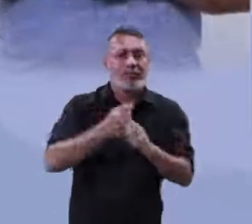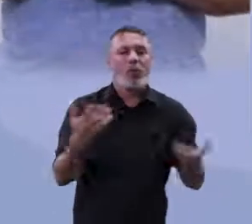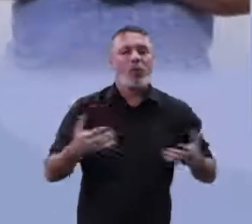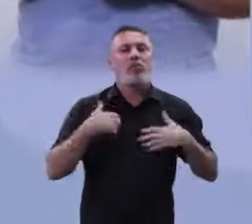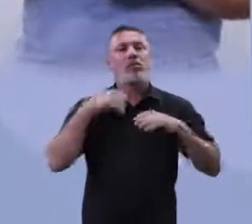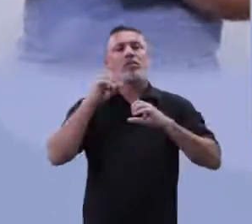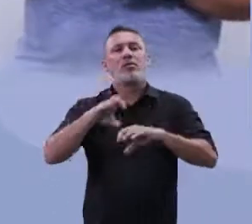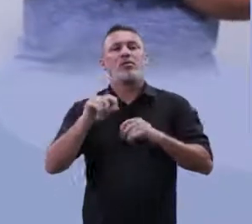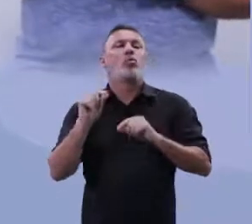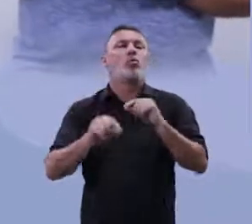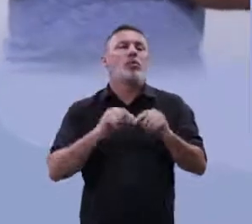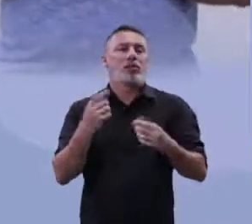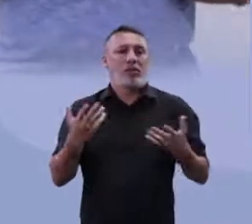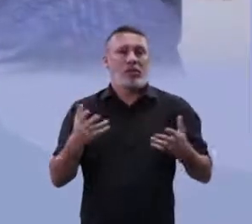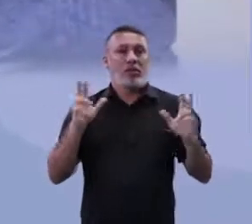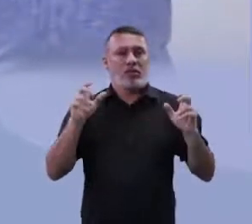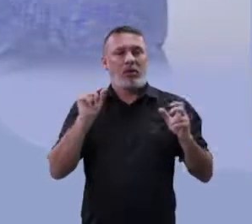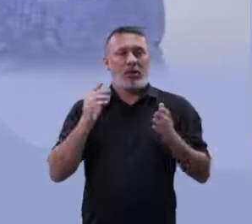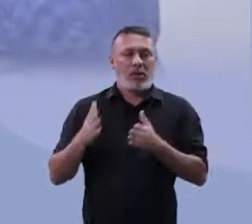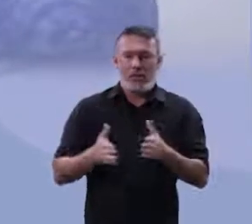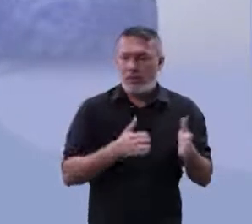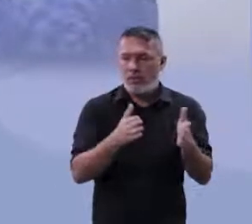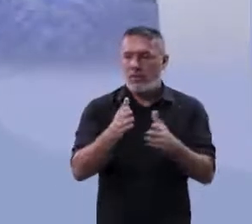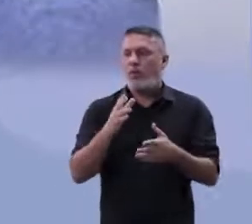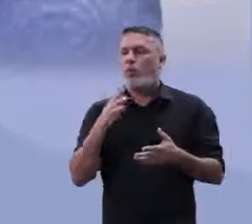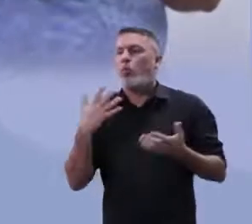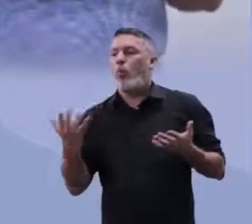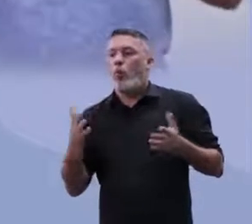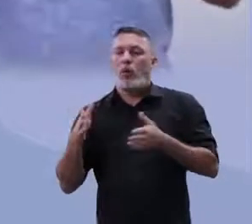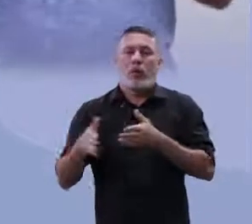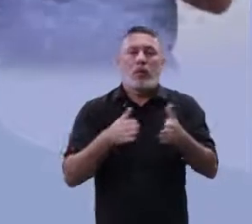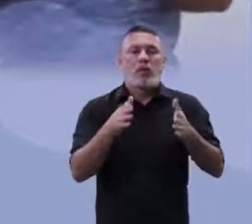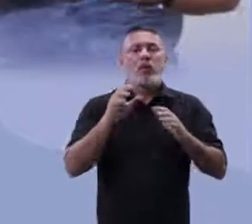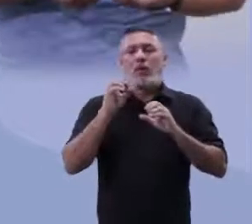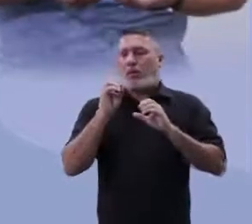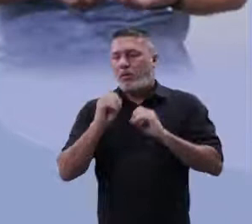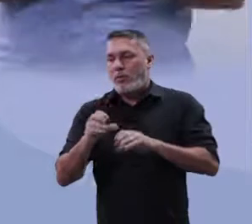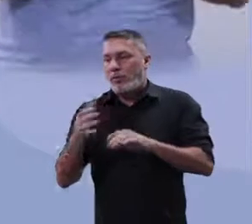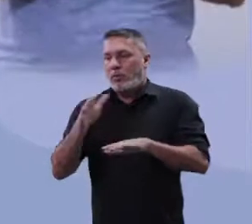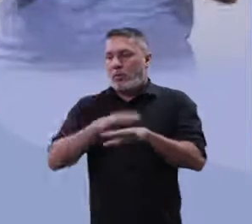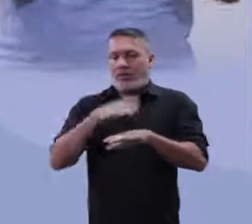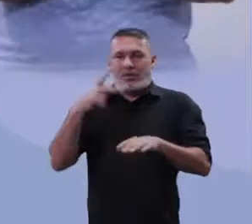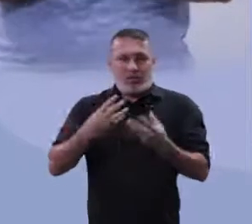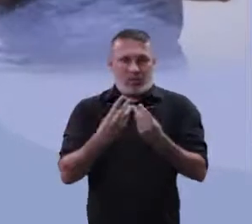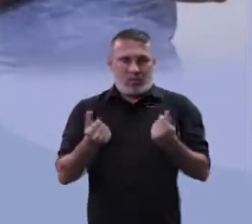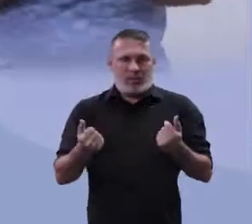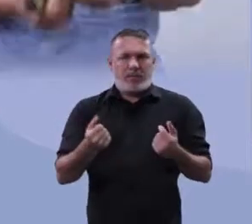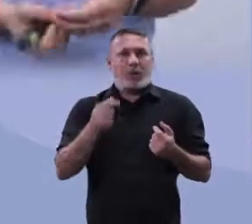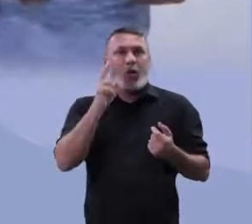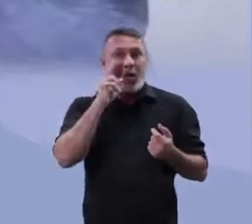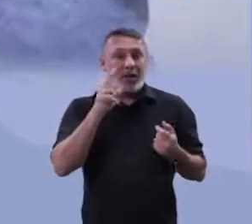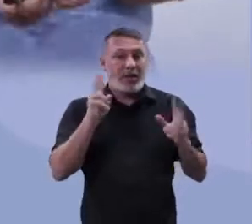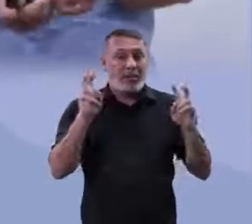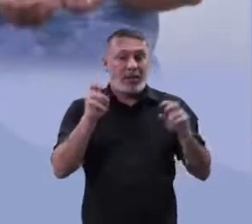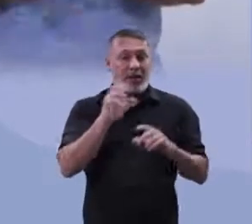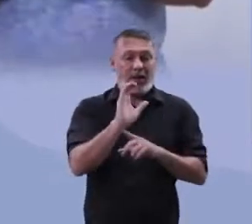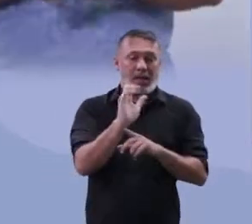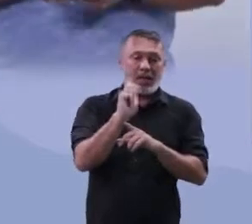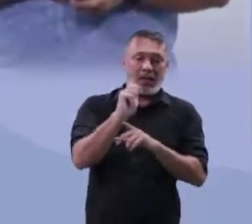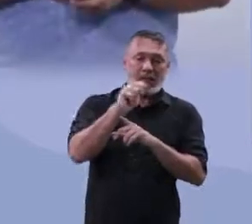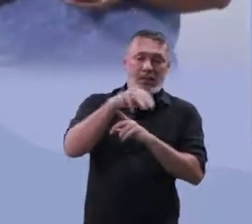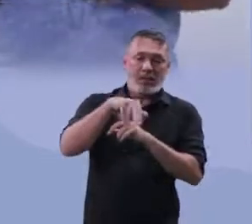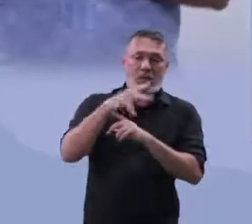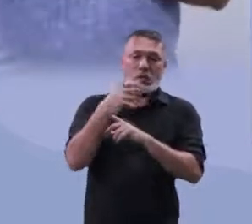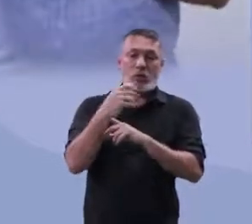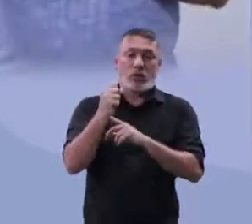recapitular basicamente o que nós falamos hoje, nós falamos sobre caminhos. Quais são os caminhos? Quando o Enem apresenta isso para vocês, caminhos é